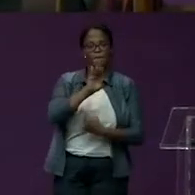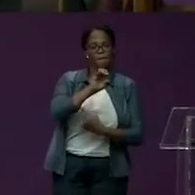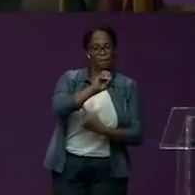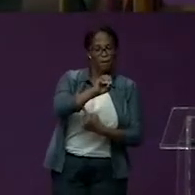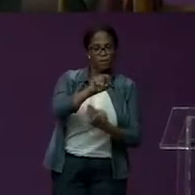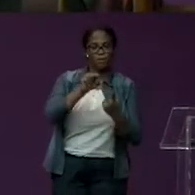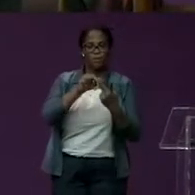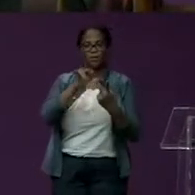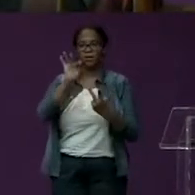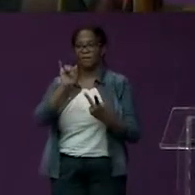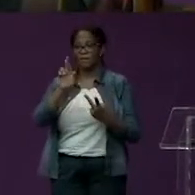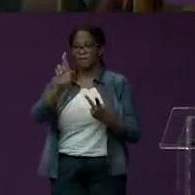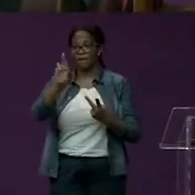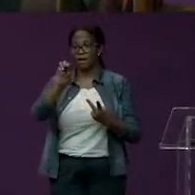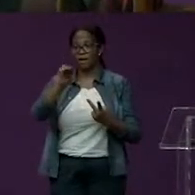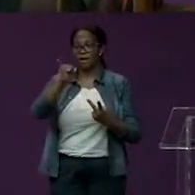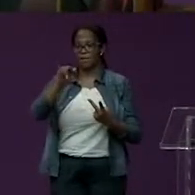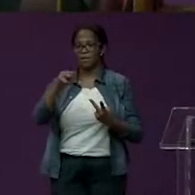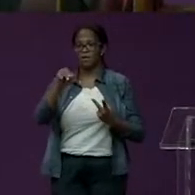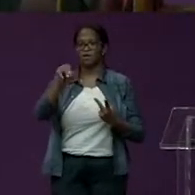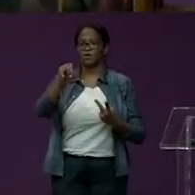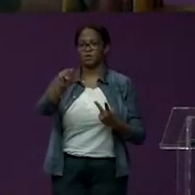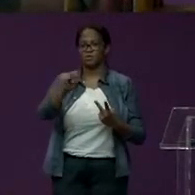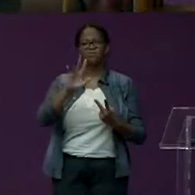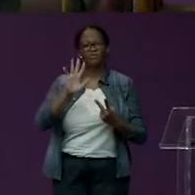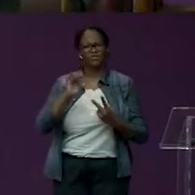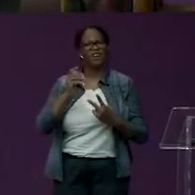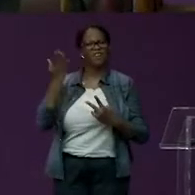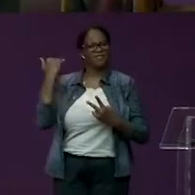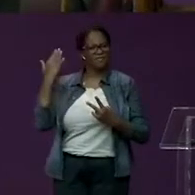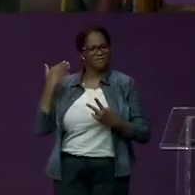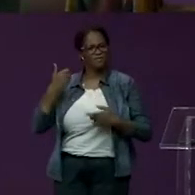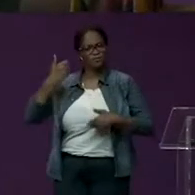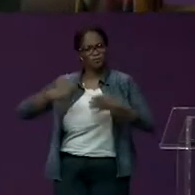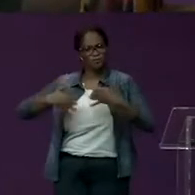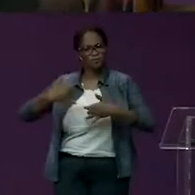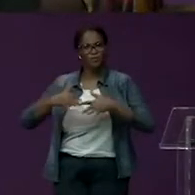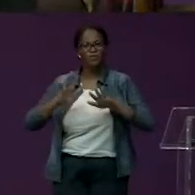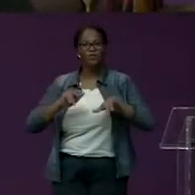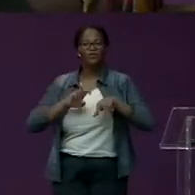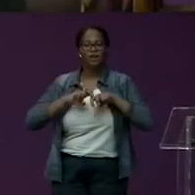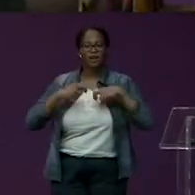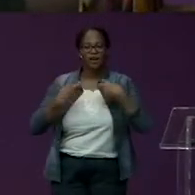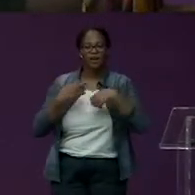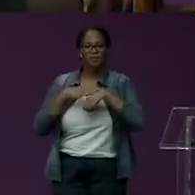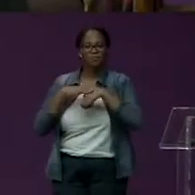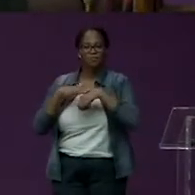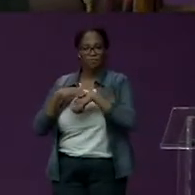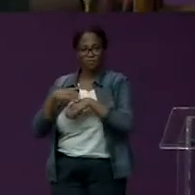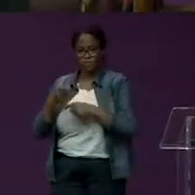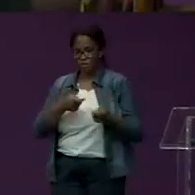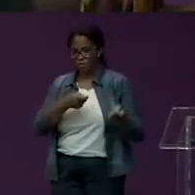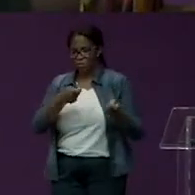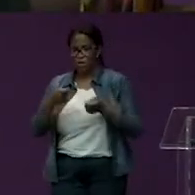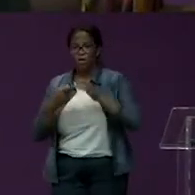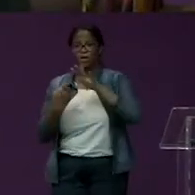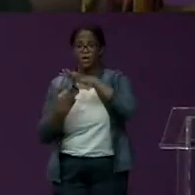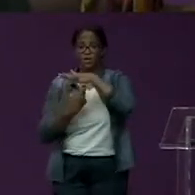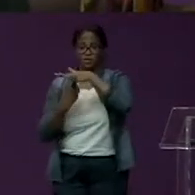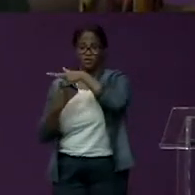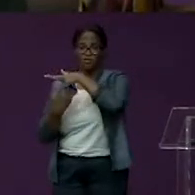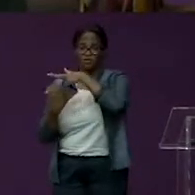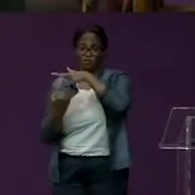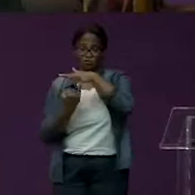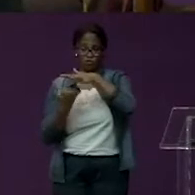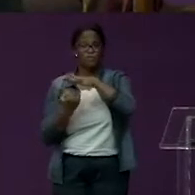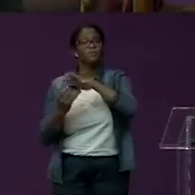Manguinhos. Eu falei isso em alguns momentos, já falei isso no nosso cesto de conversas, dos nossos institutos foram